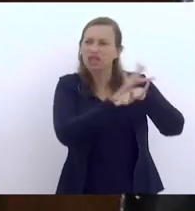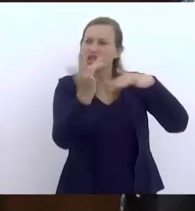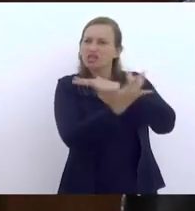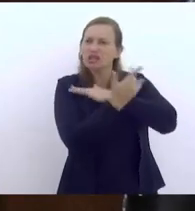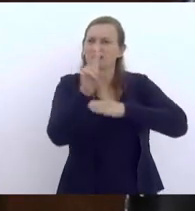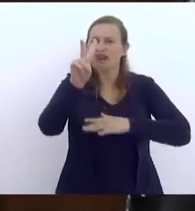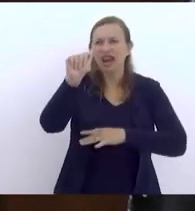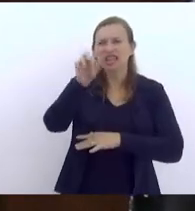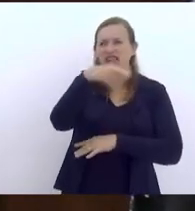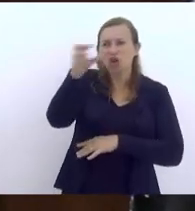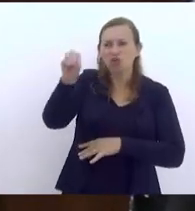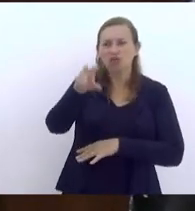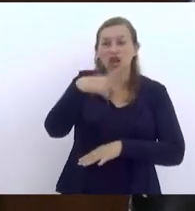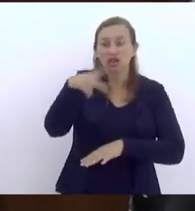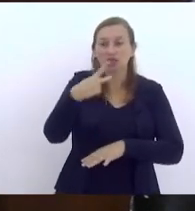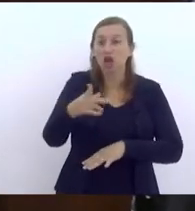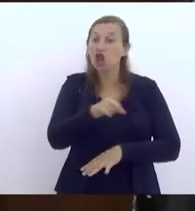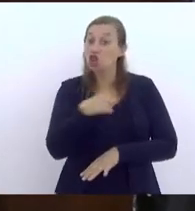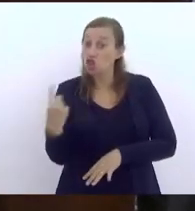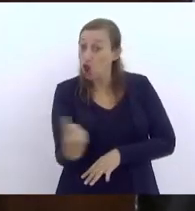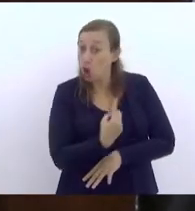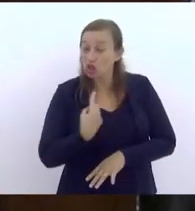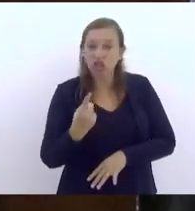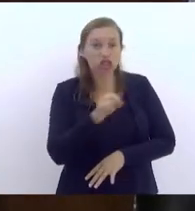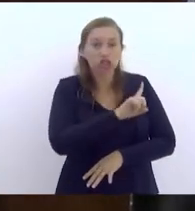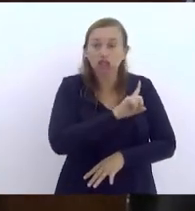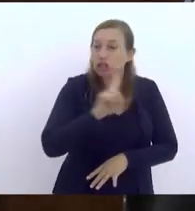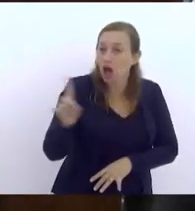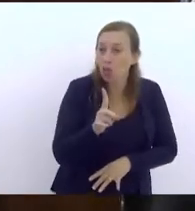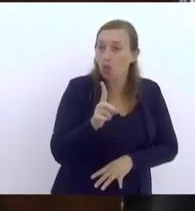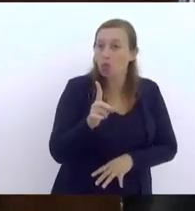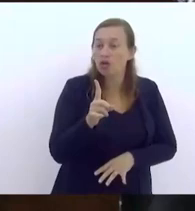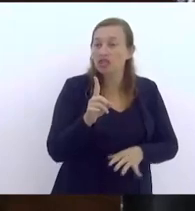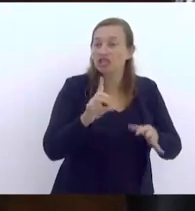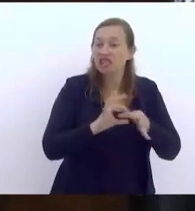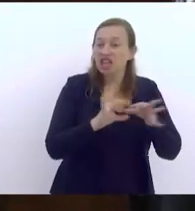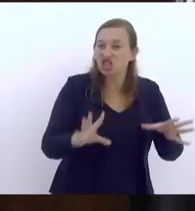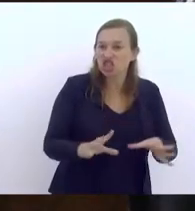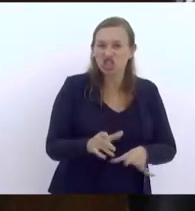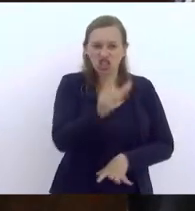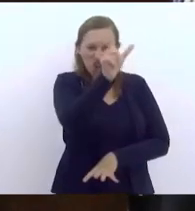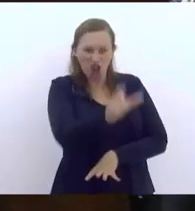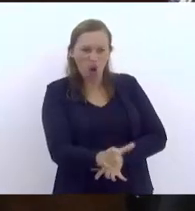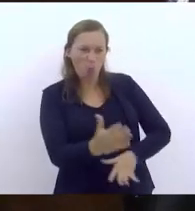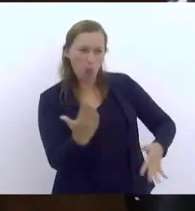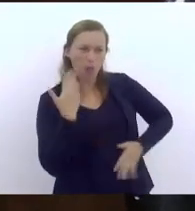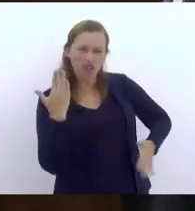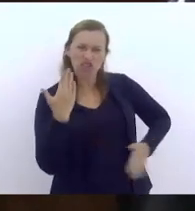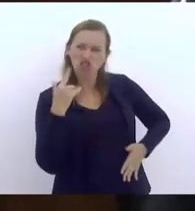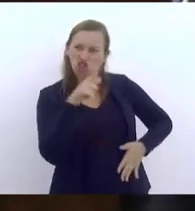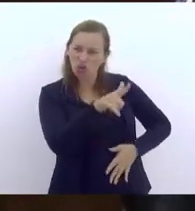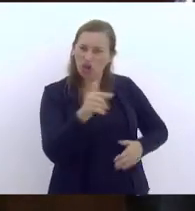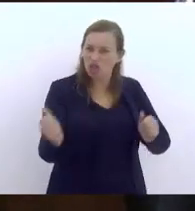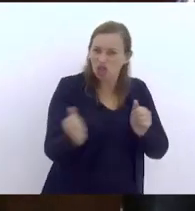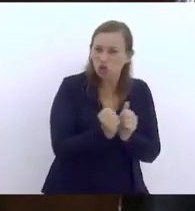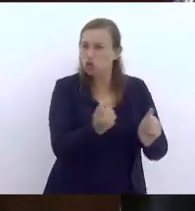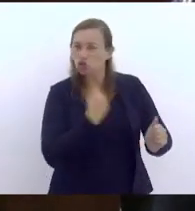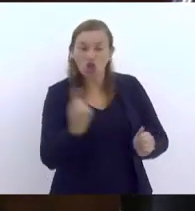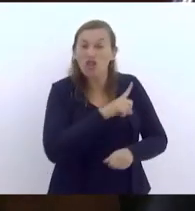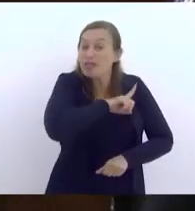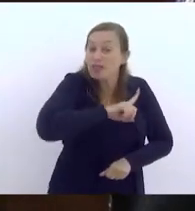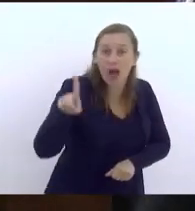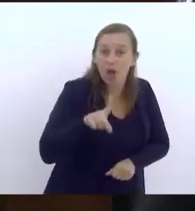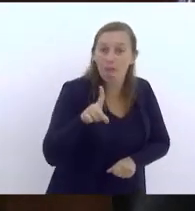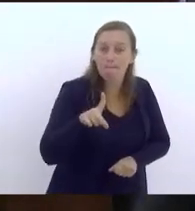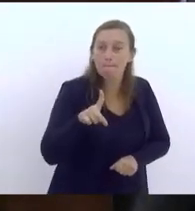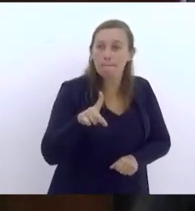Valadão, dizendo, nós não vamos permitir que um homem como esse, um bandido como esse, fique conosco. Não vamos